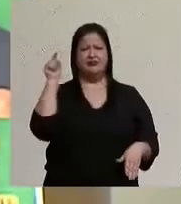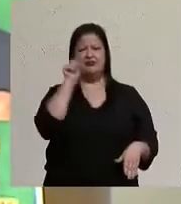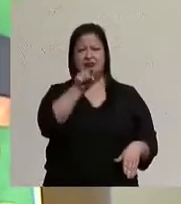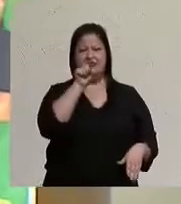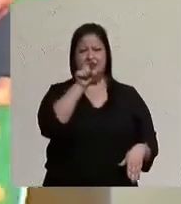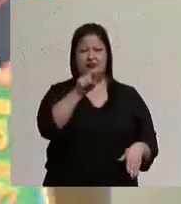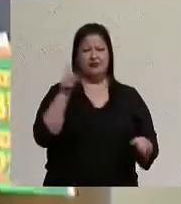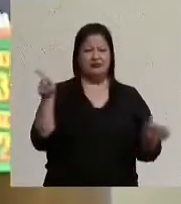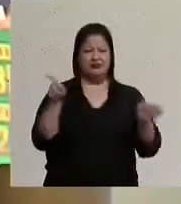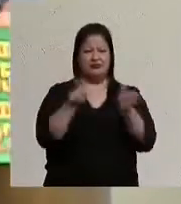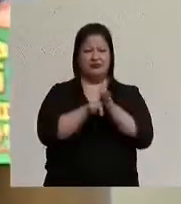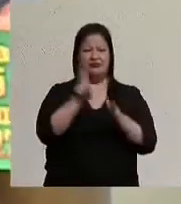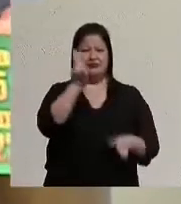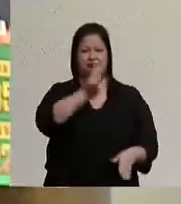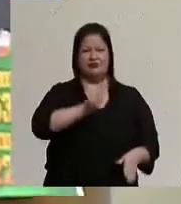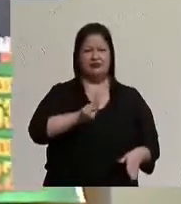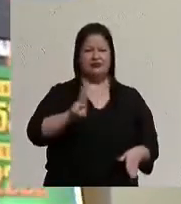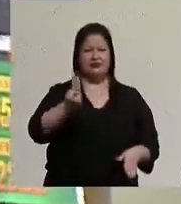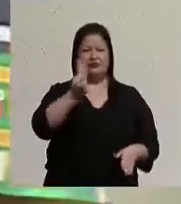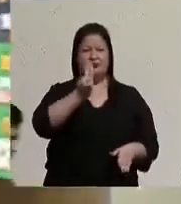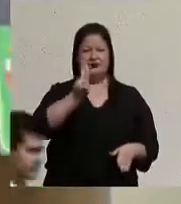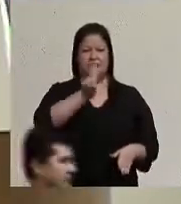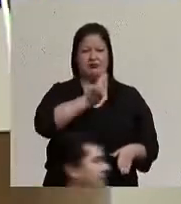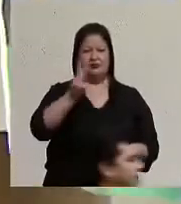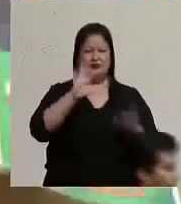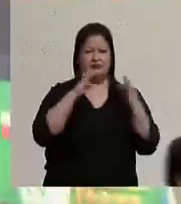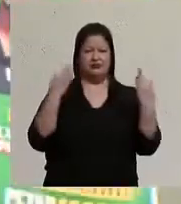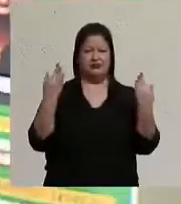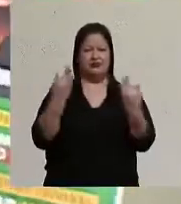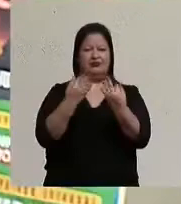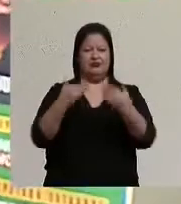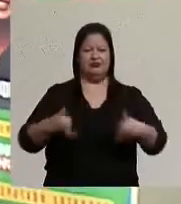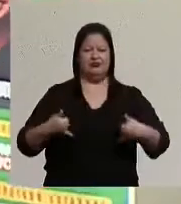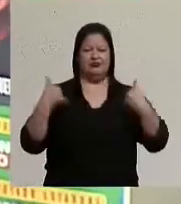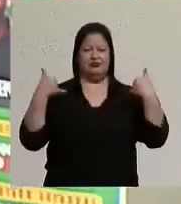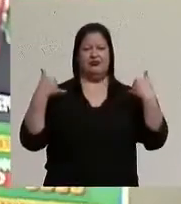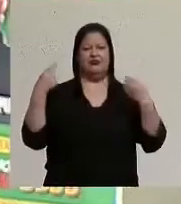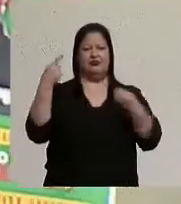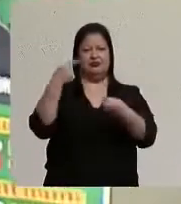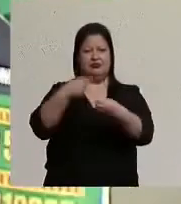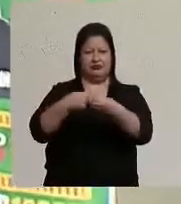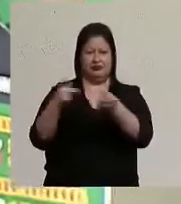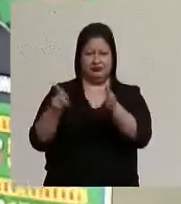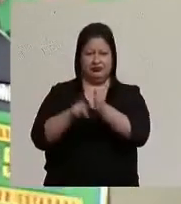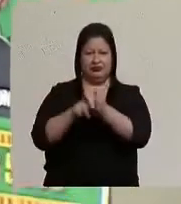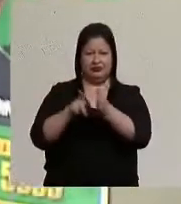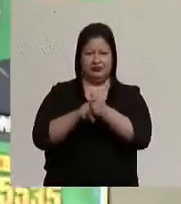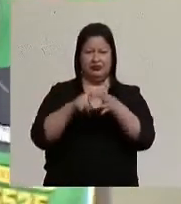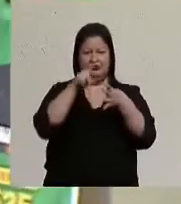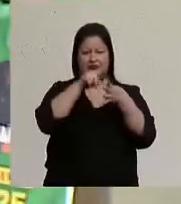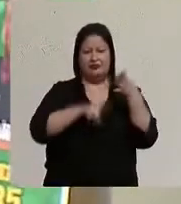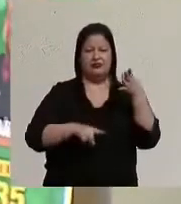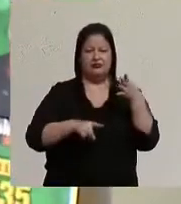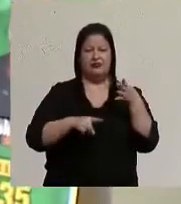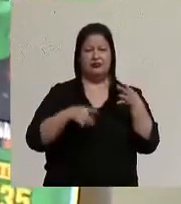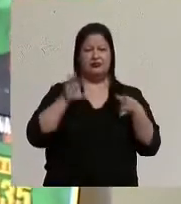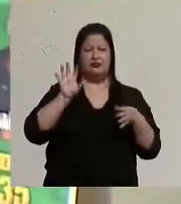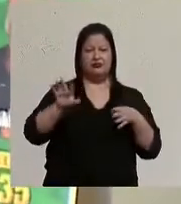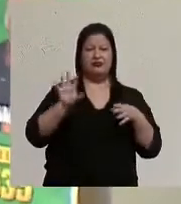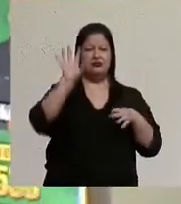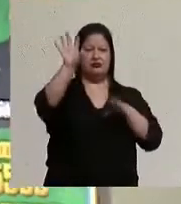né usou o nome da família César porque a família César dá orgulho nessa cidade se anda um dos quatro cantos da cidade